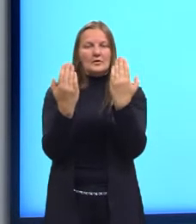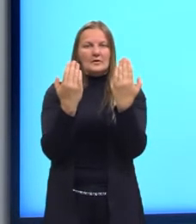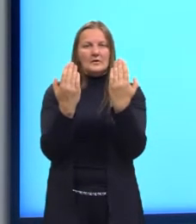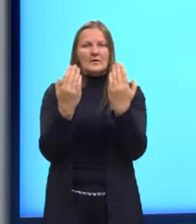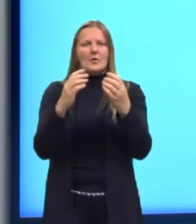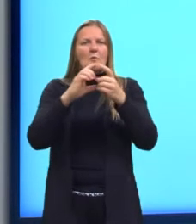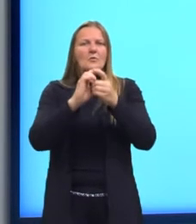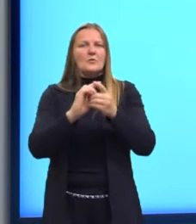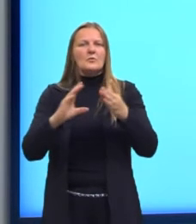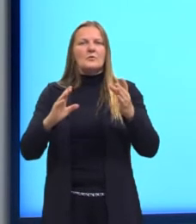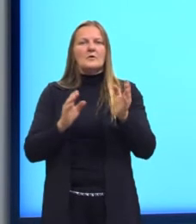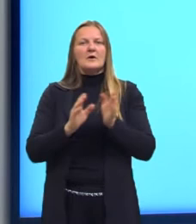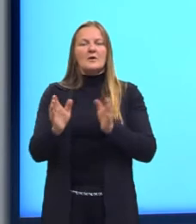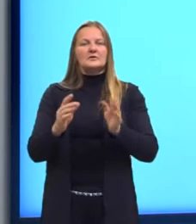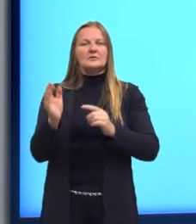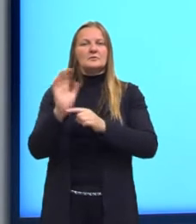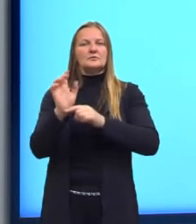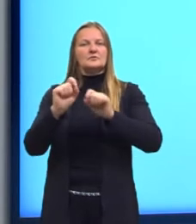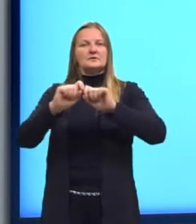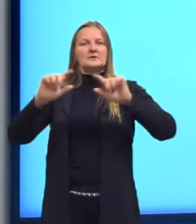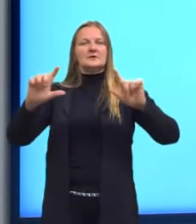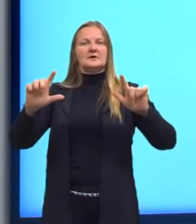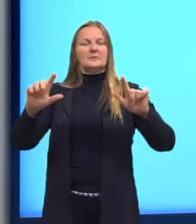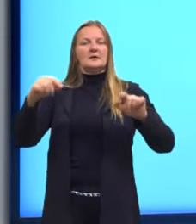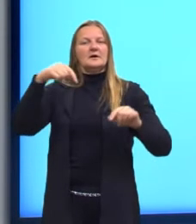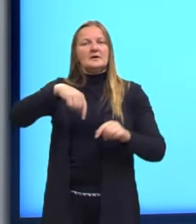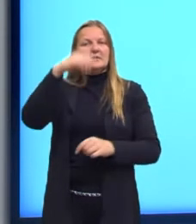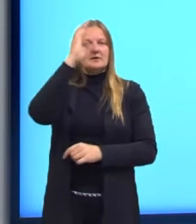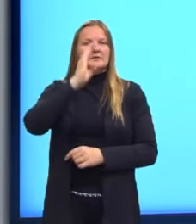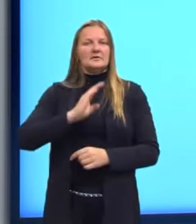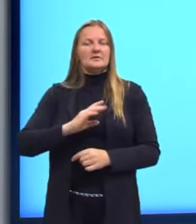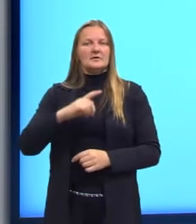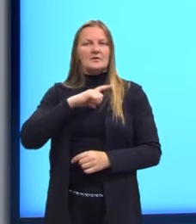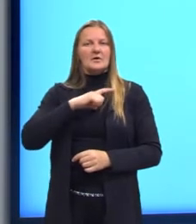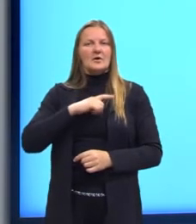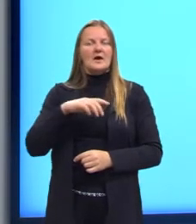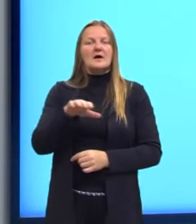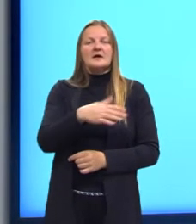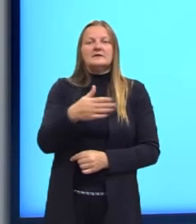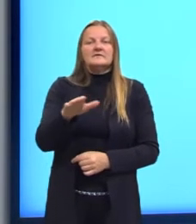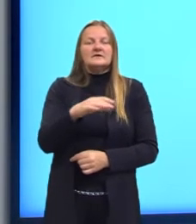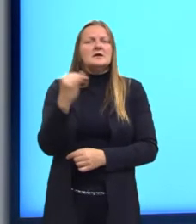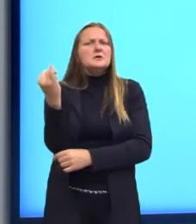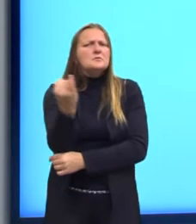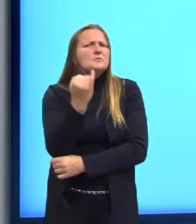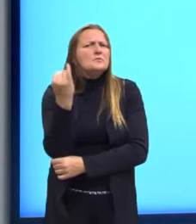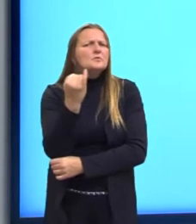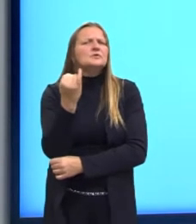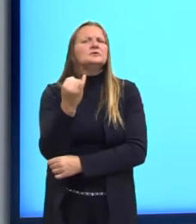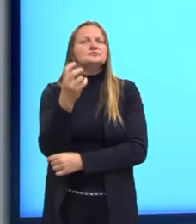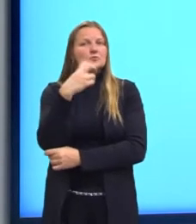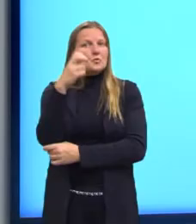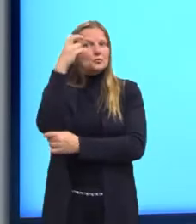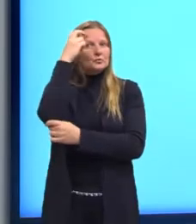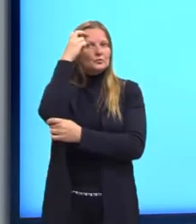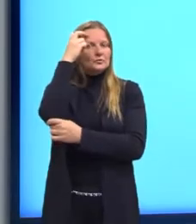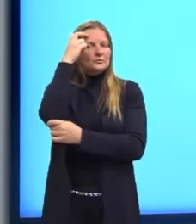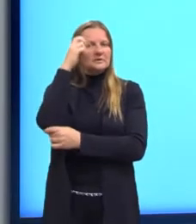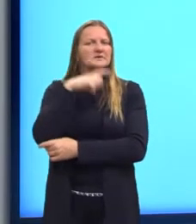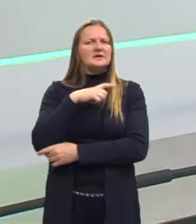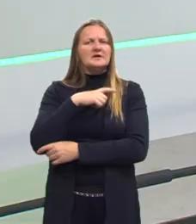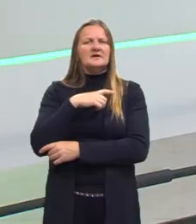democratização do acesso ao cinema no Brasil uma vez que essa importante fonte cultural está